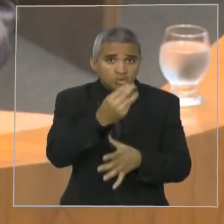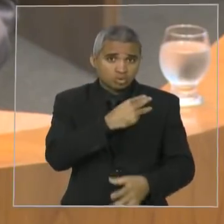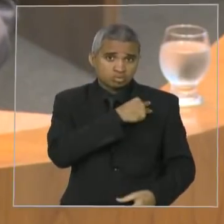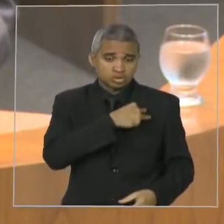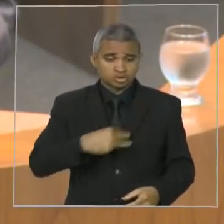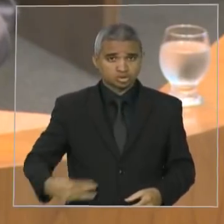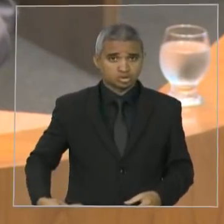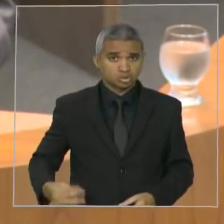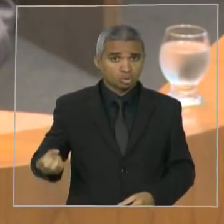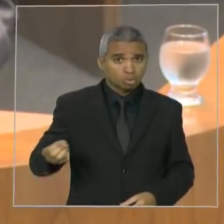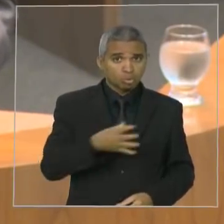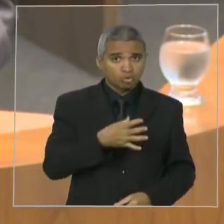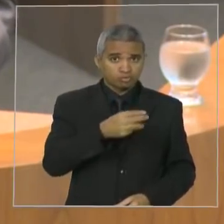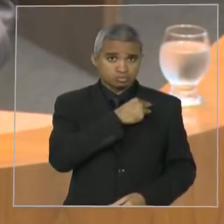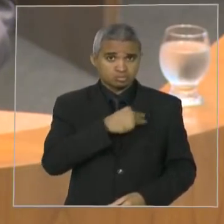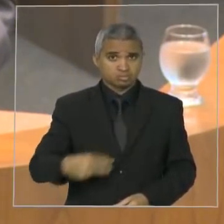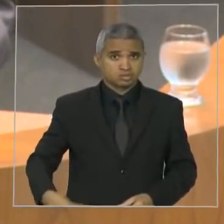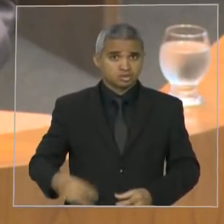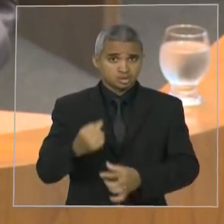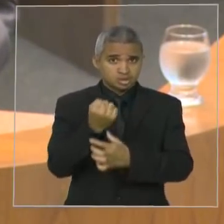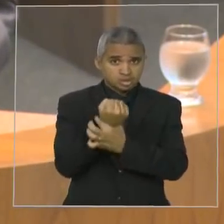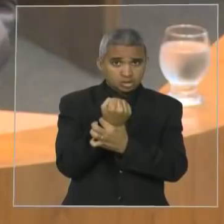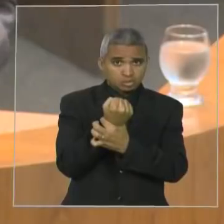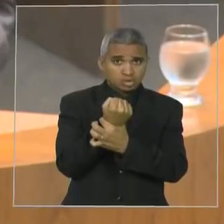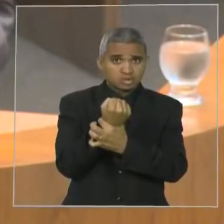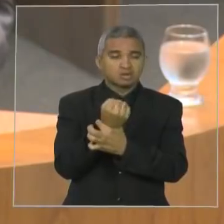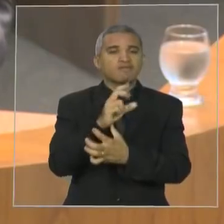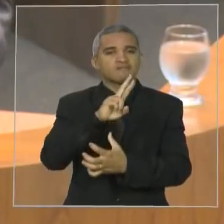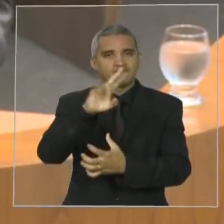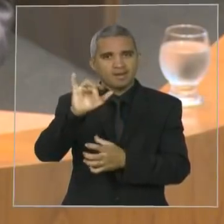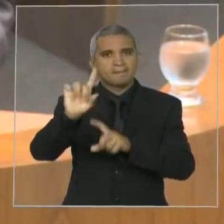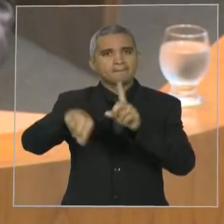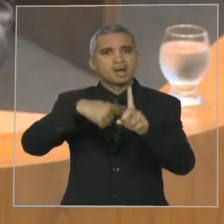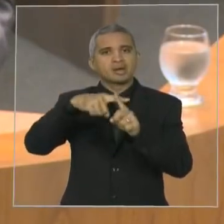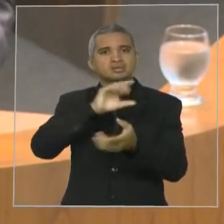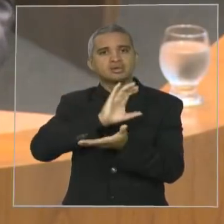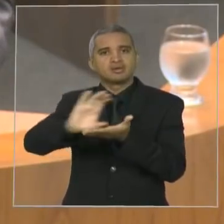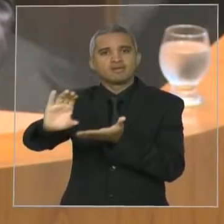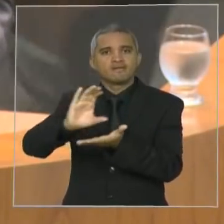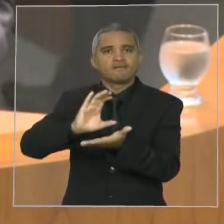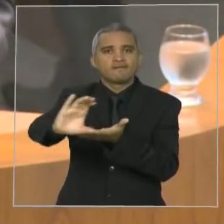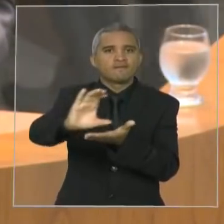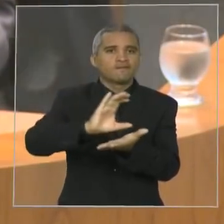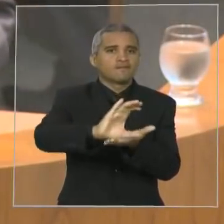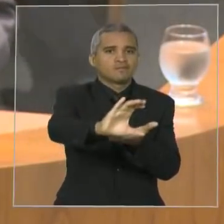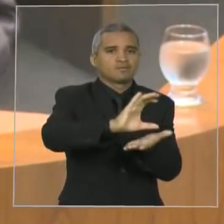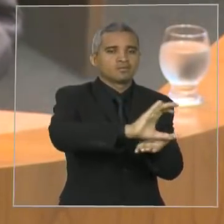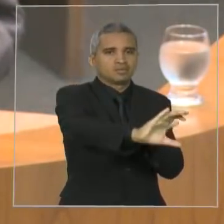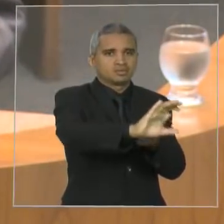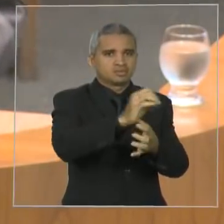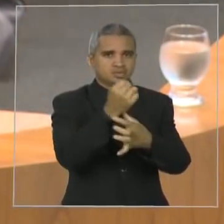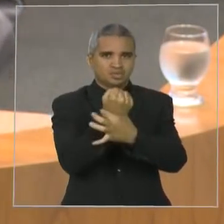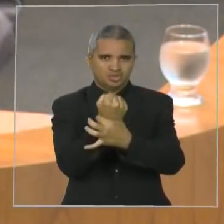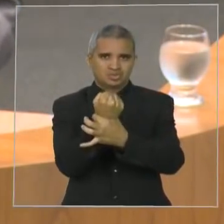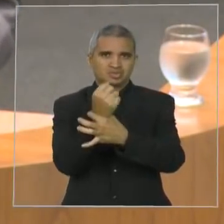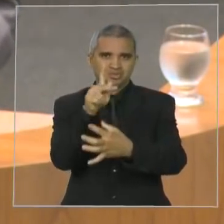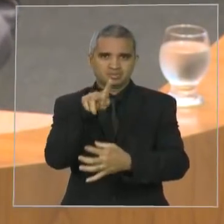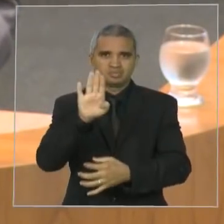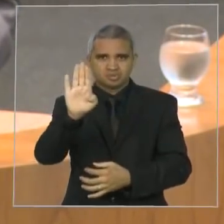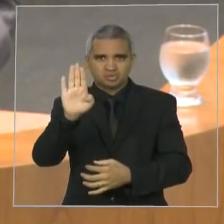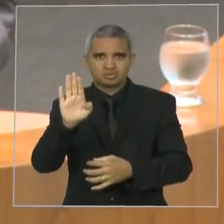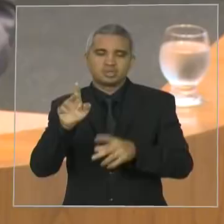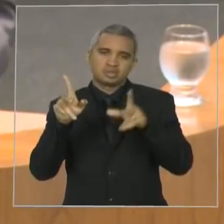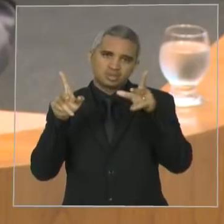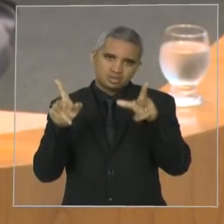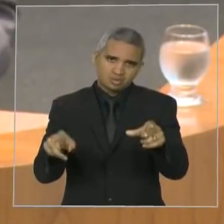educação, como tem para a saúde e a segurança, e cortando tudo até chegar onde chegou. Não tem um ministério